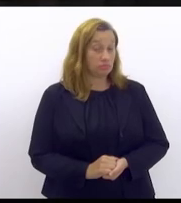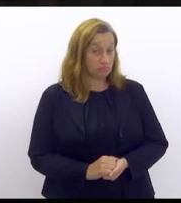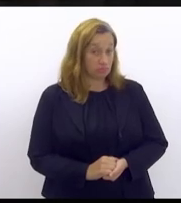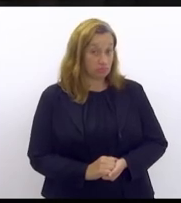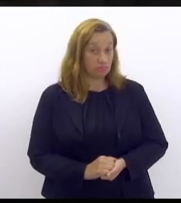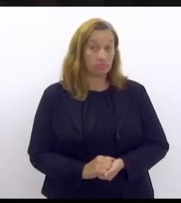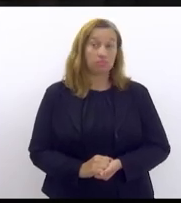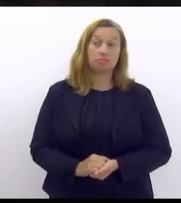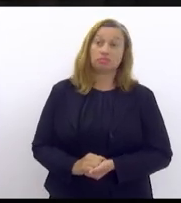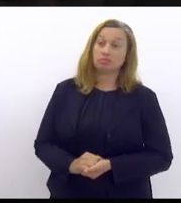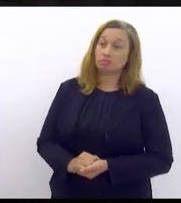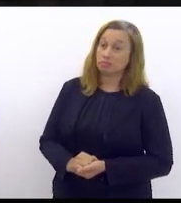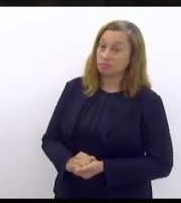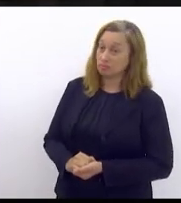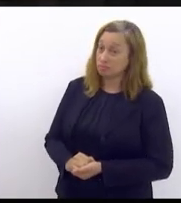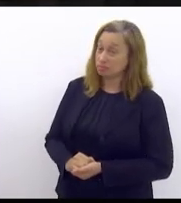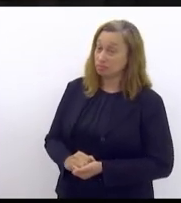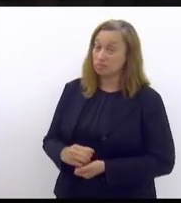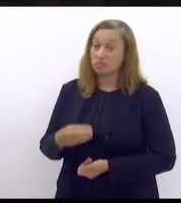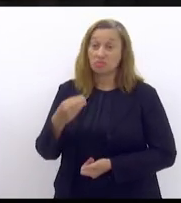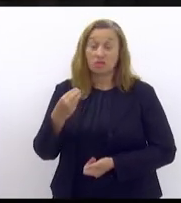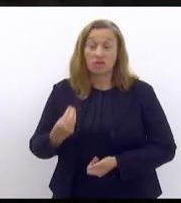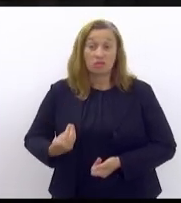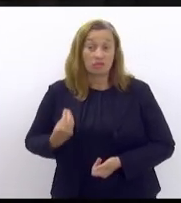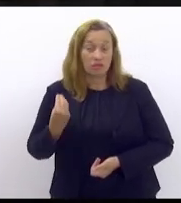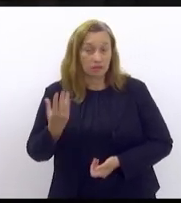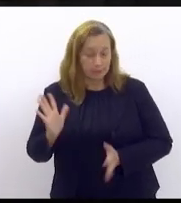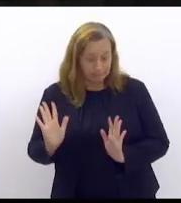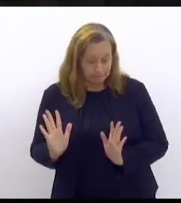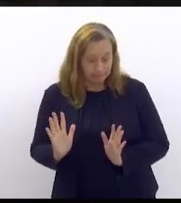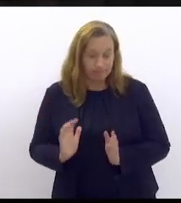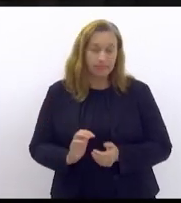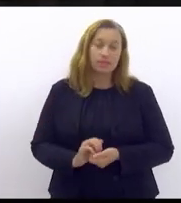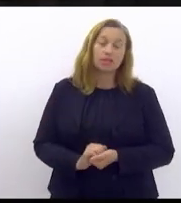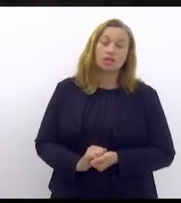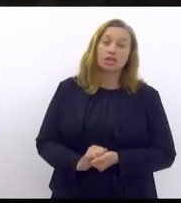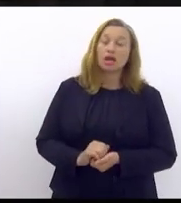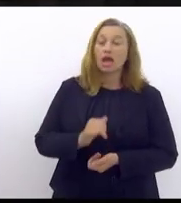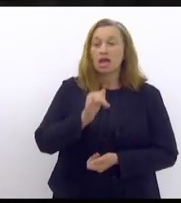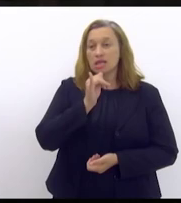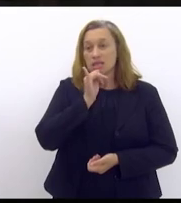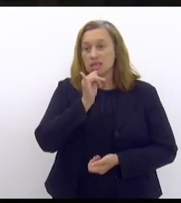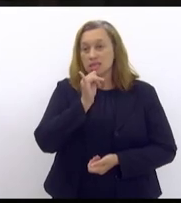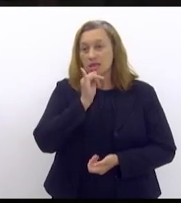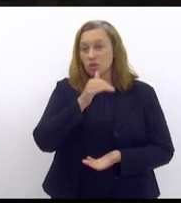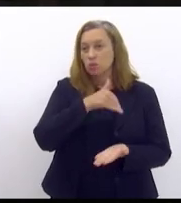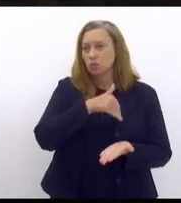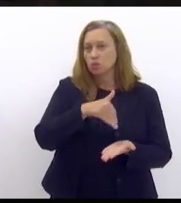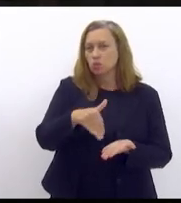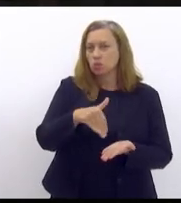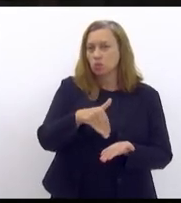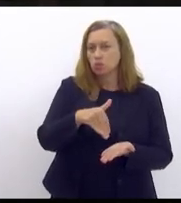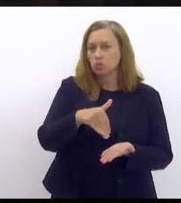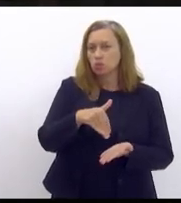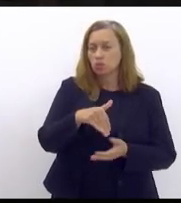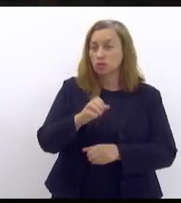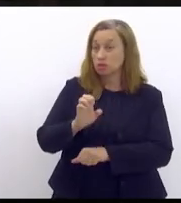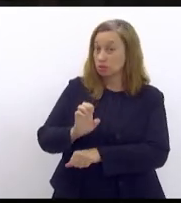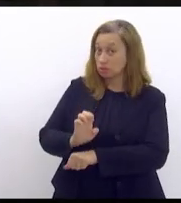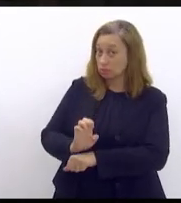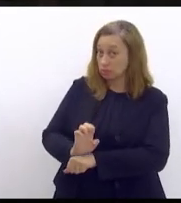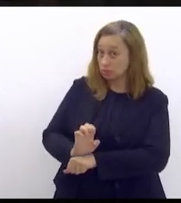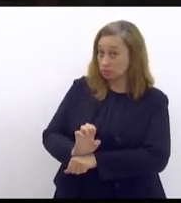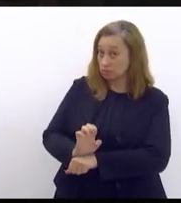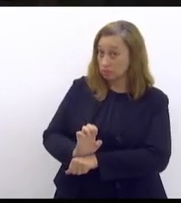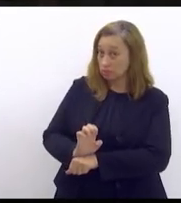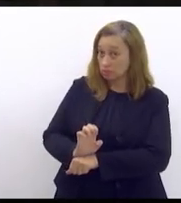ao nosso cotidiano, né? Como, por exemplo, Secretaria de Estado